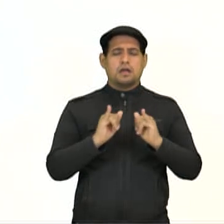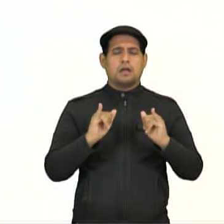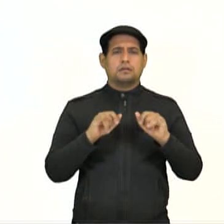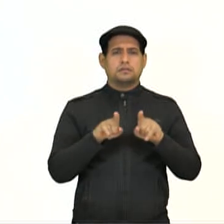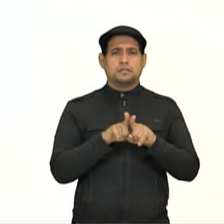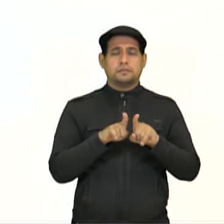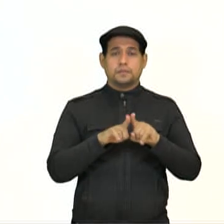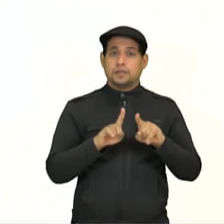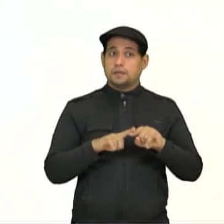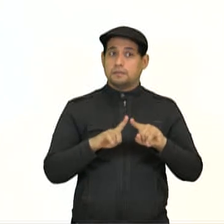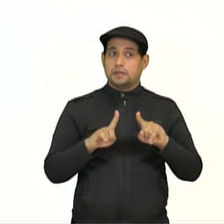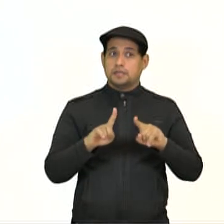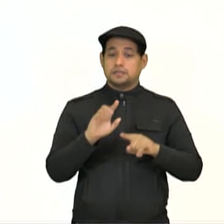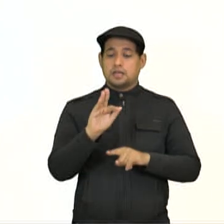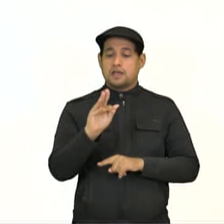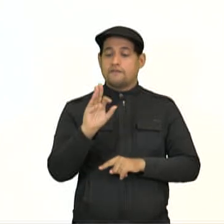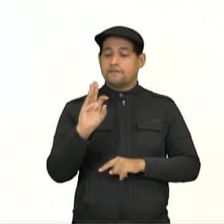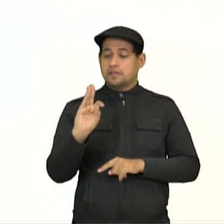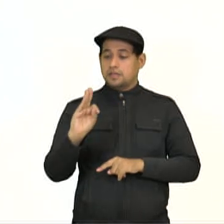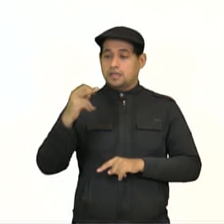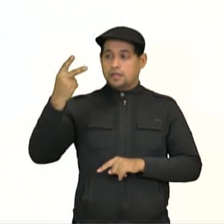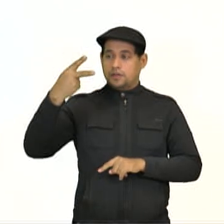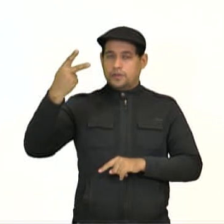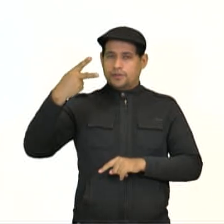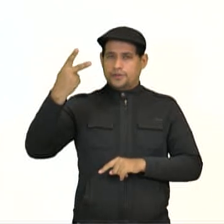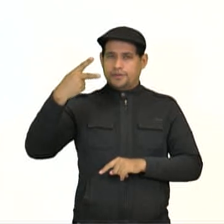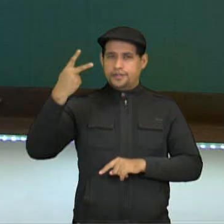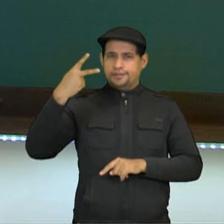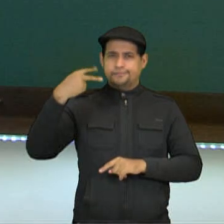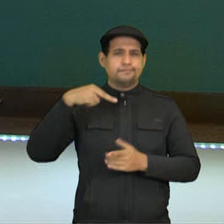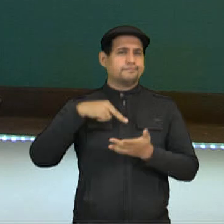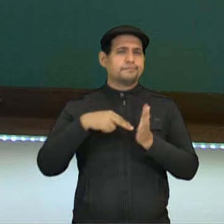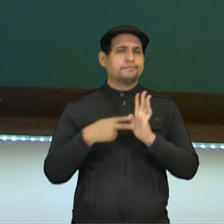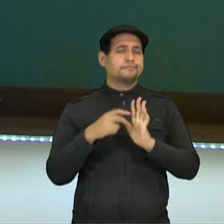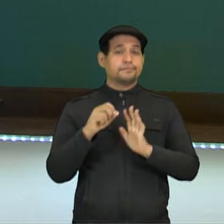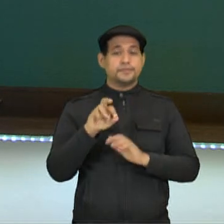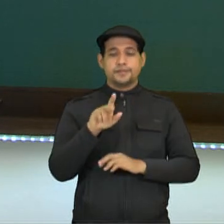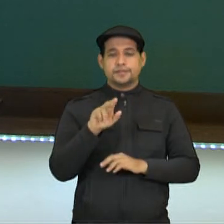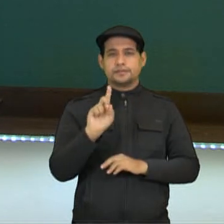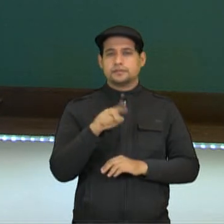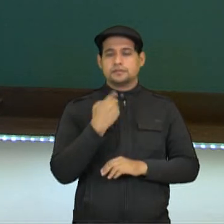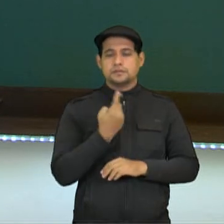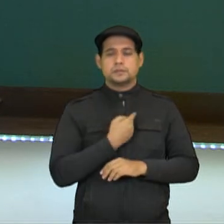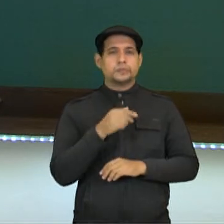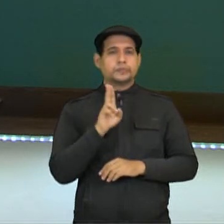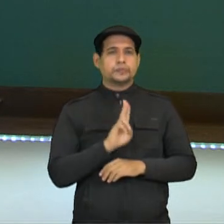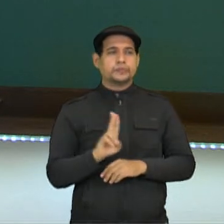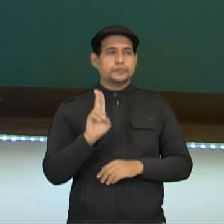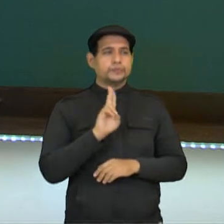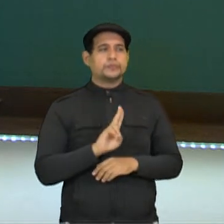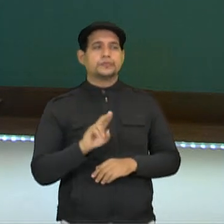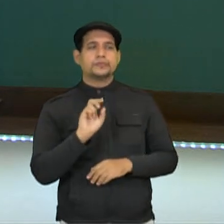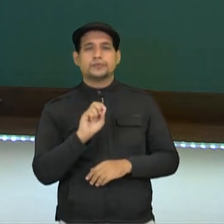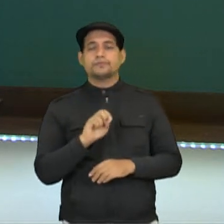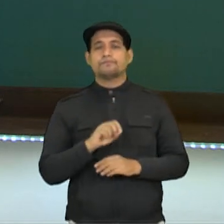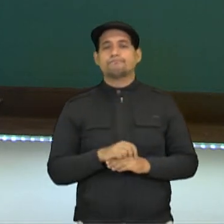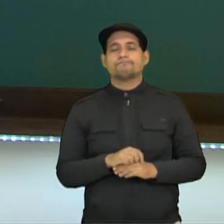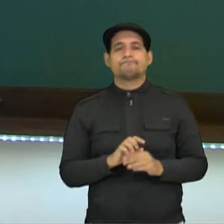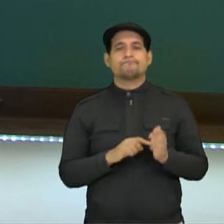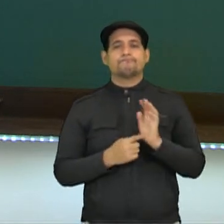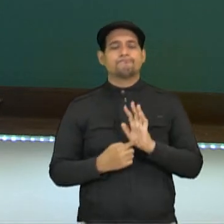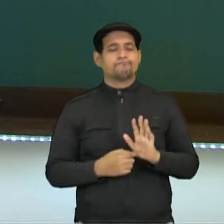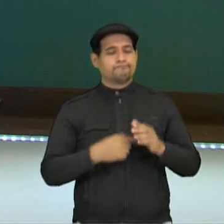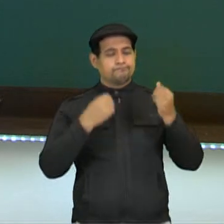Então, esse FT e o 2zinho é como nós utilizamos a expressão